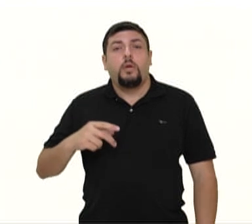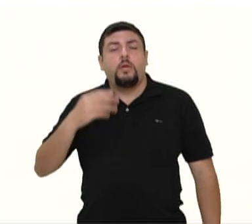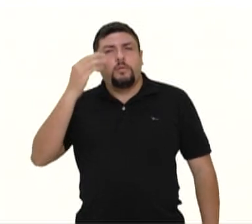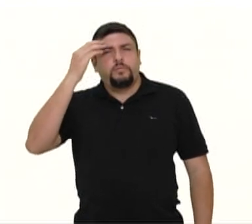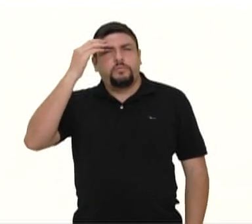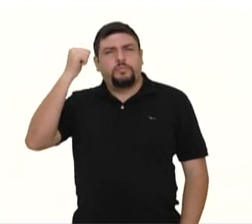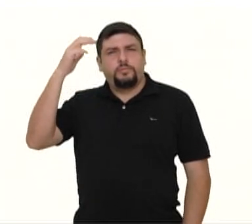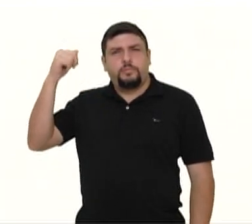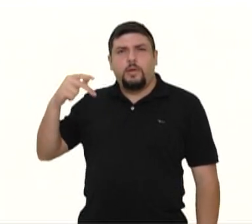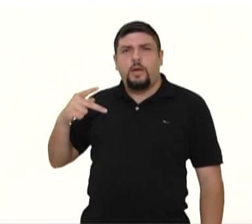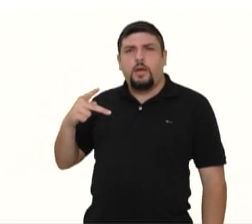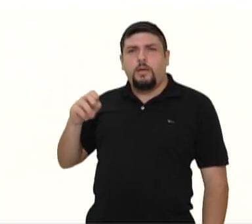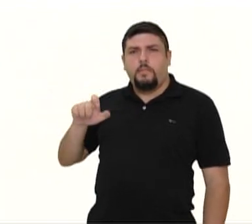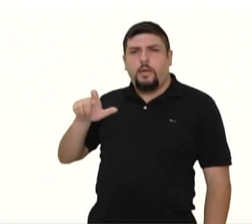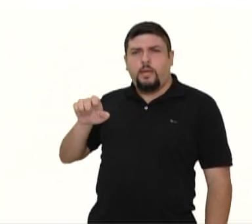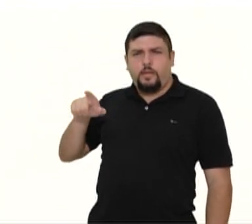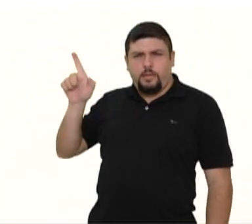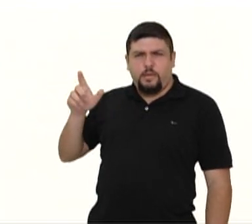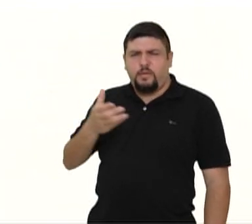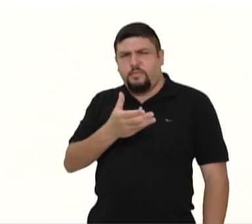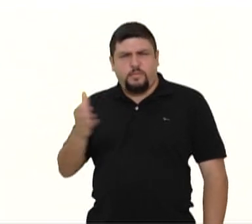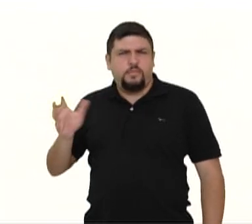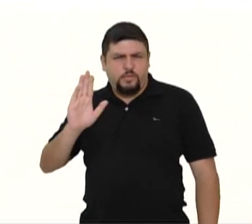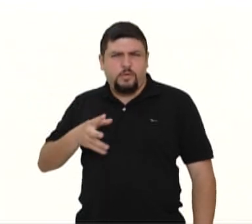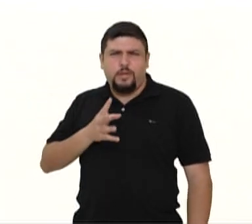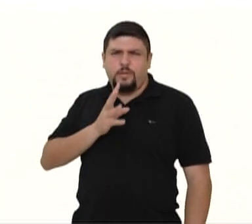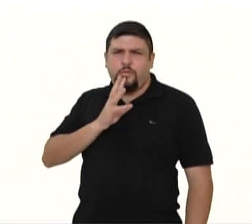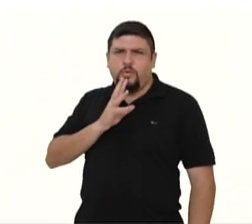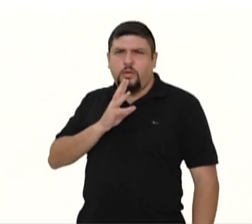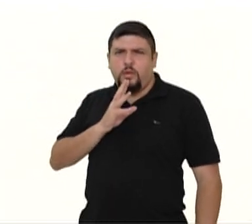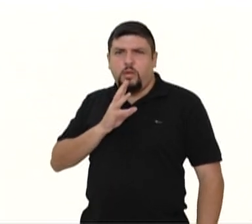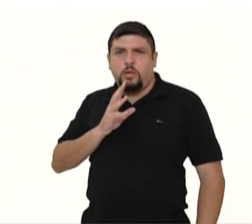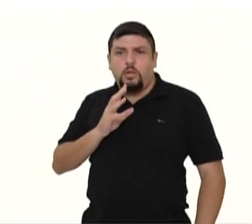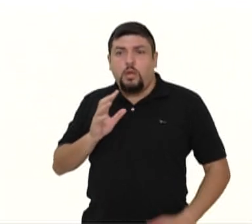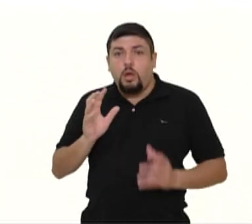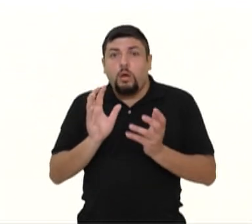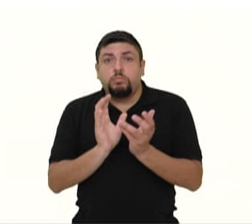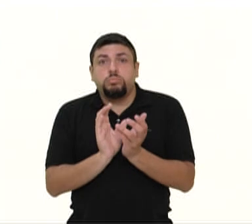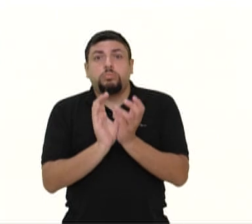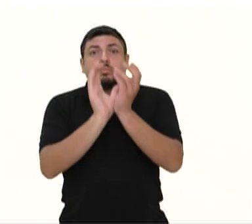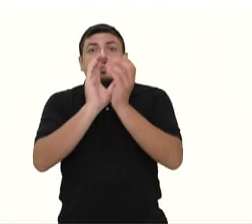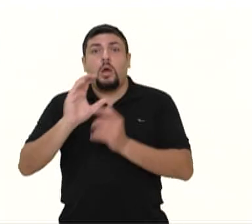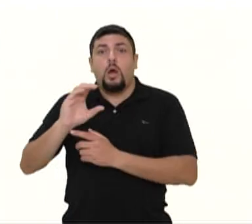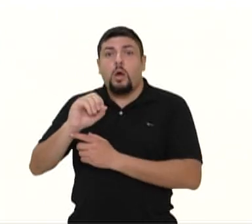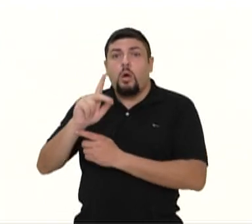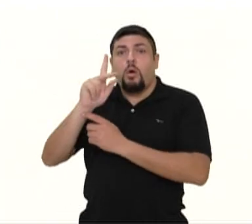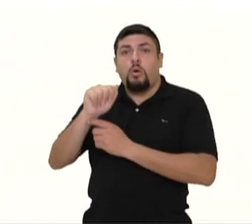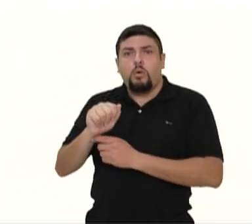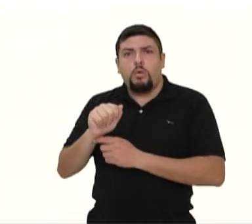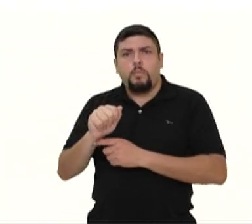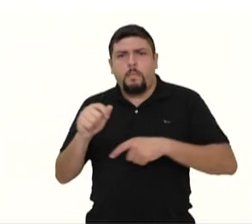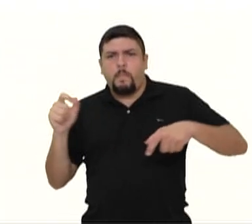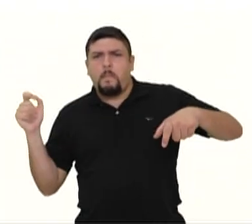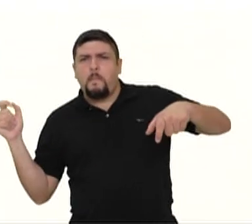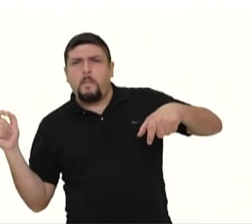Pelé. Dispensa apresentações, né? O rei do futebol. Primeiro gol do Pelé em Copa do Mundo. Isso